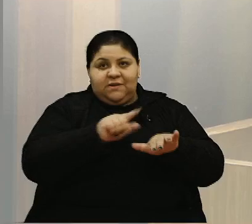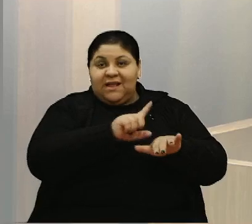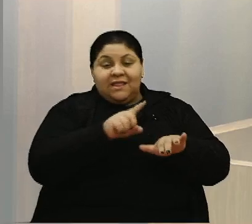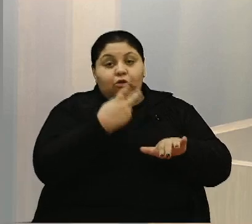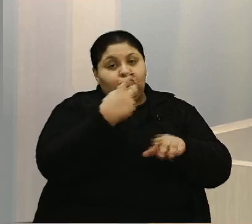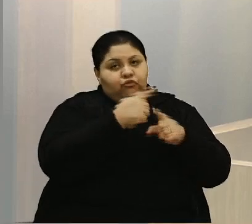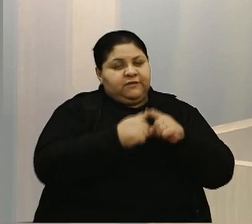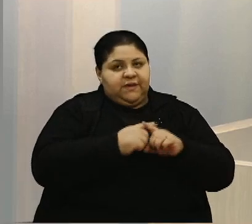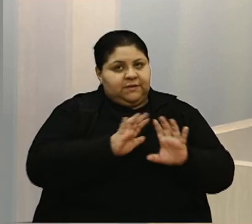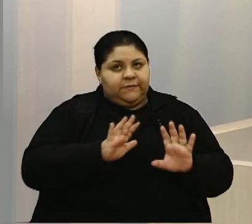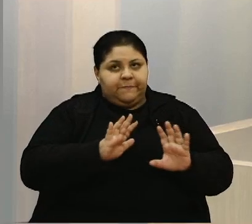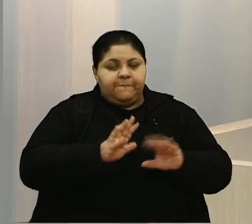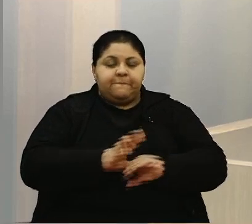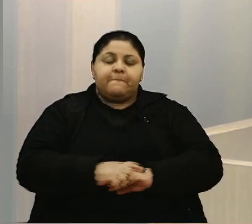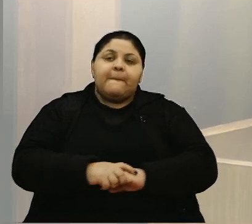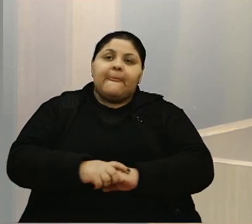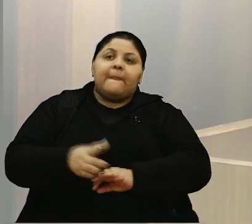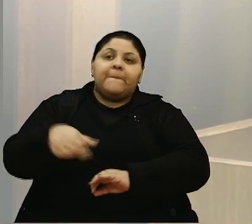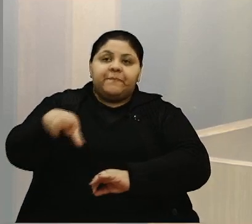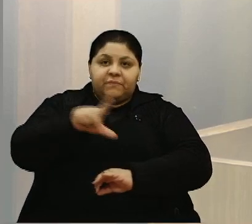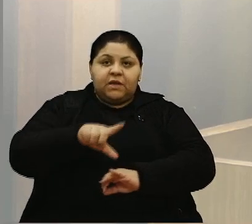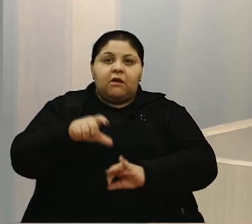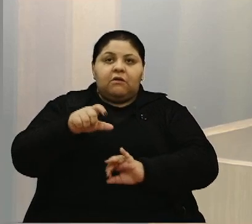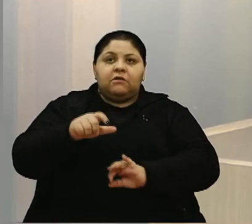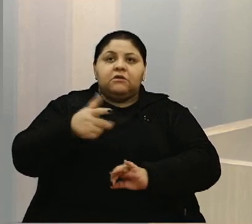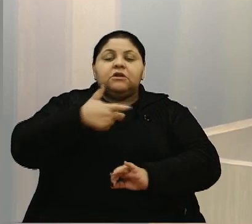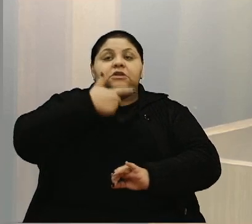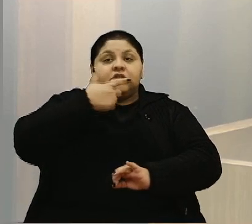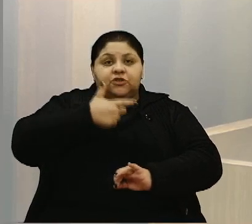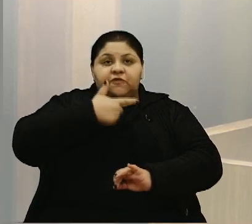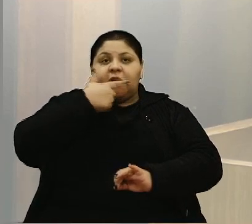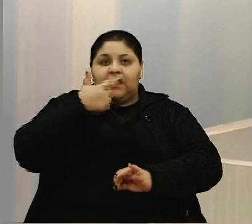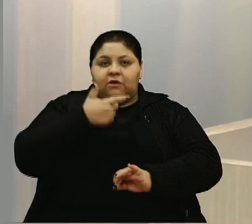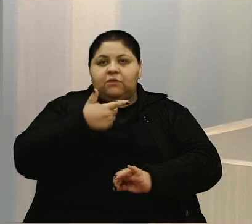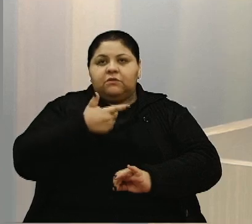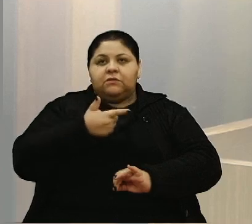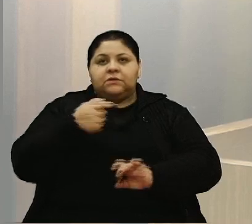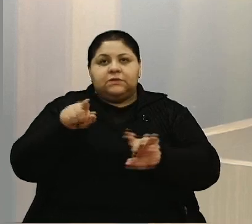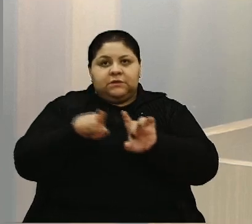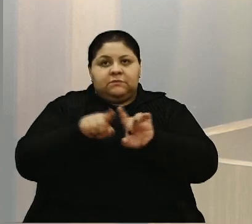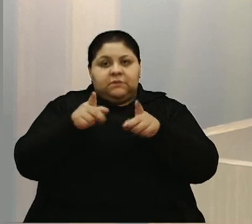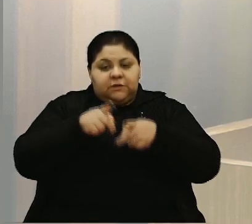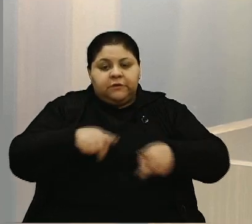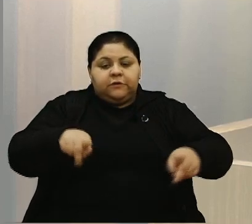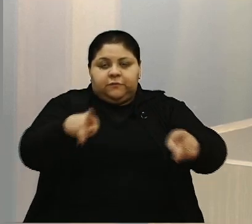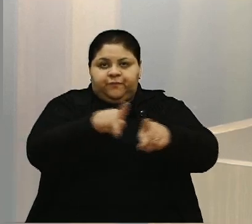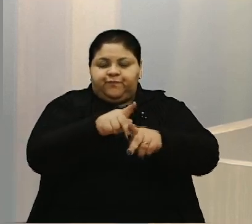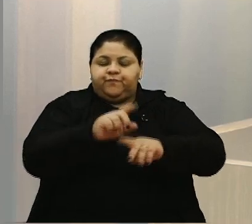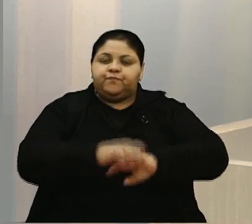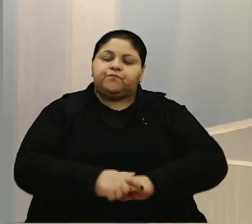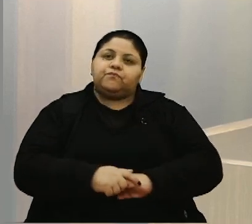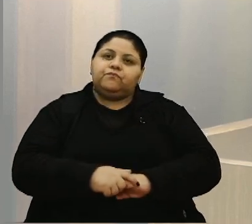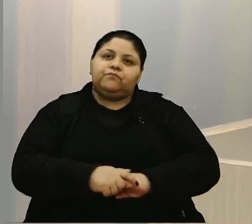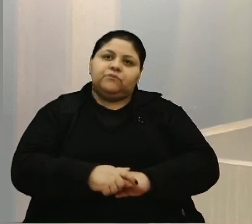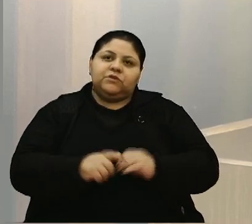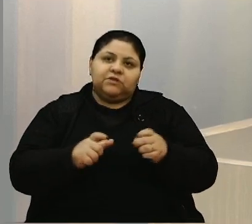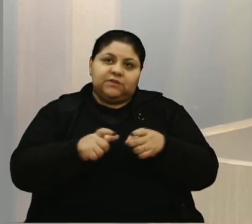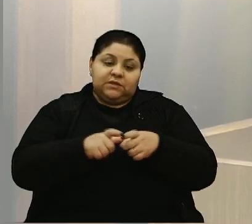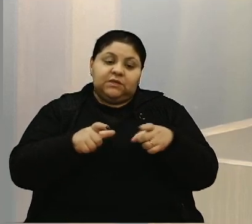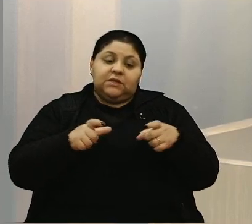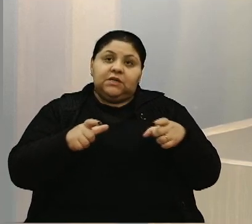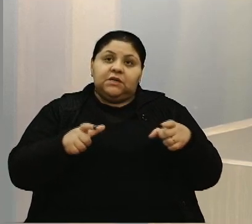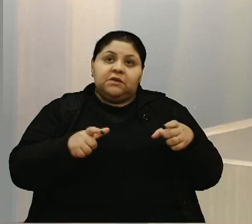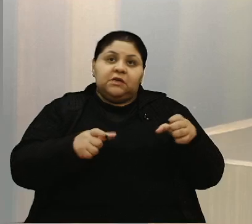semana. Então, é algo que a gente trouxe de bom para a nossa população. A ampliação da frota